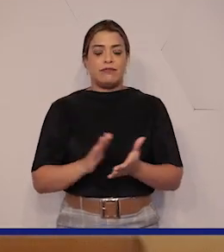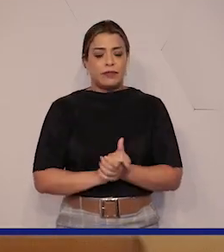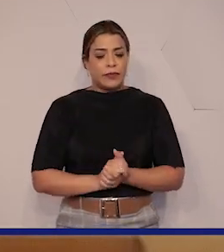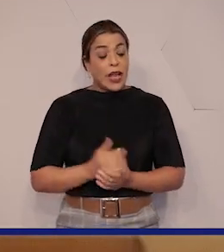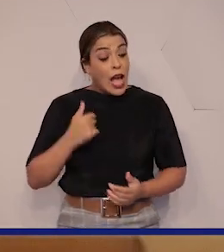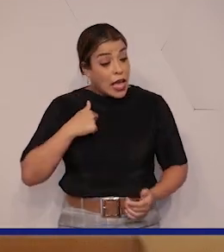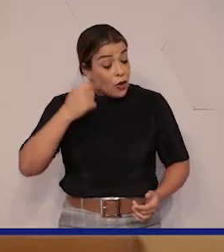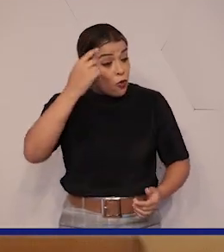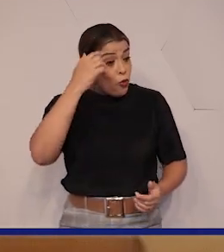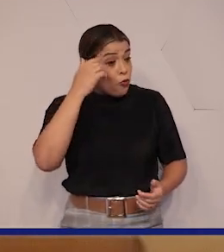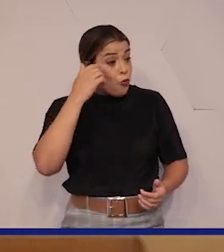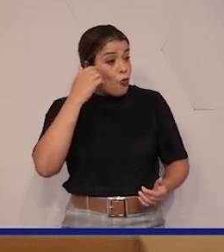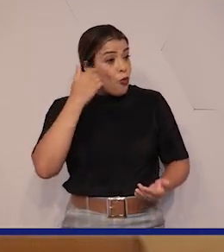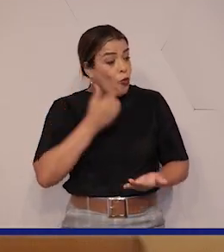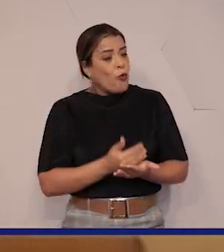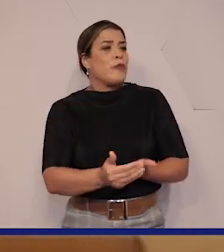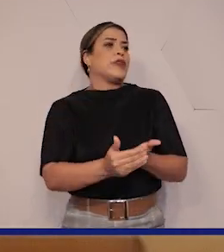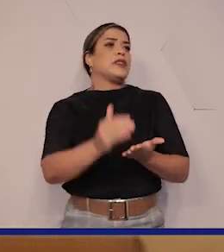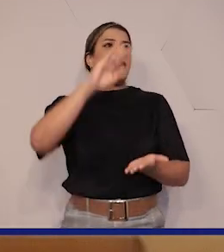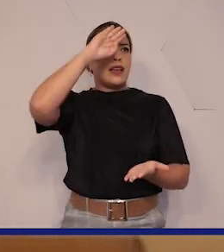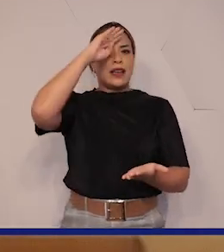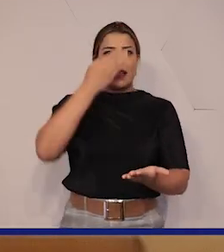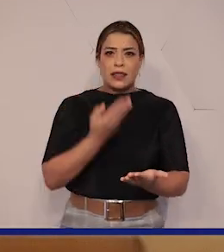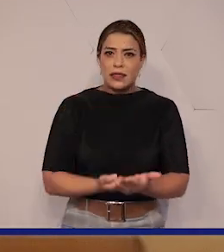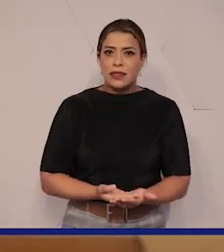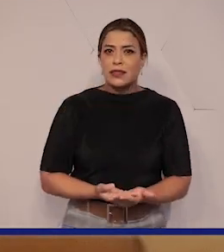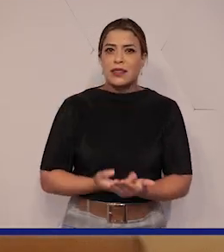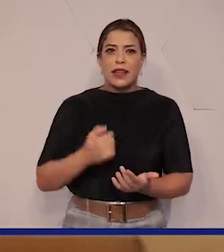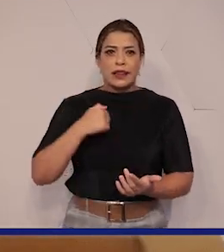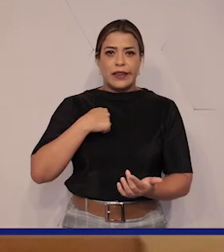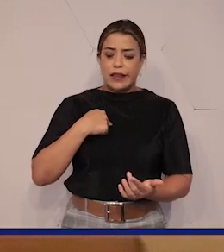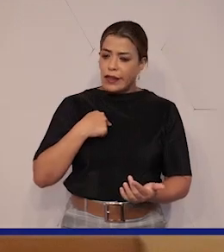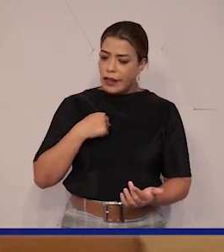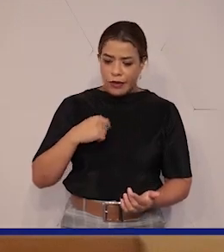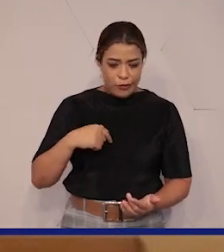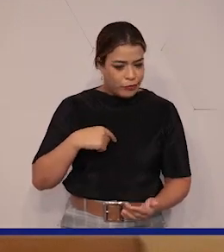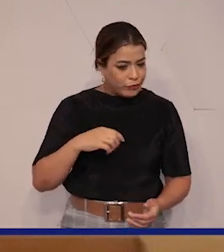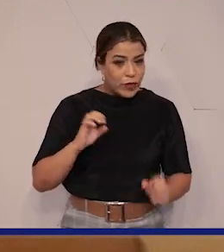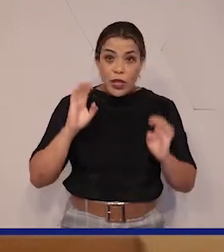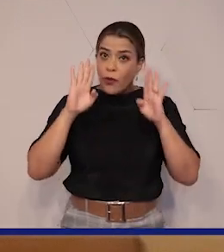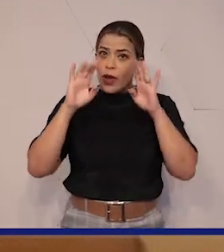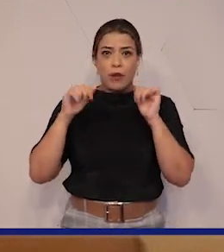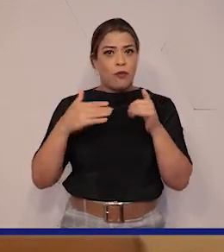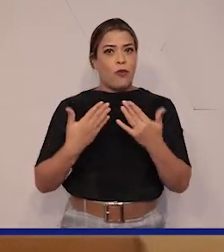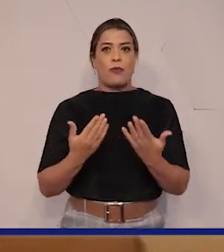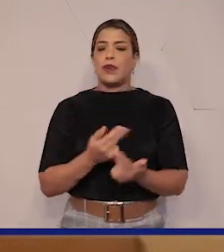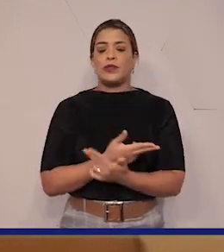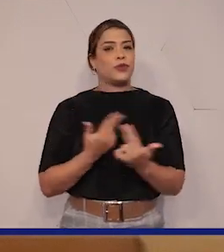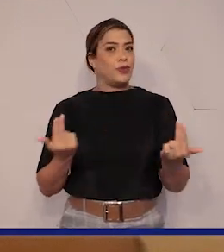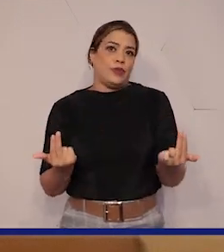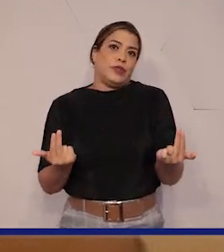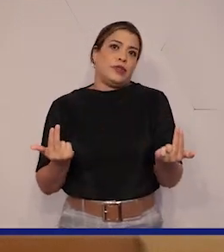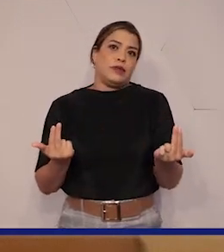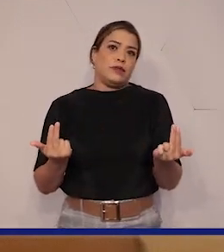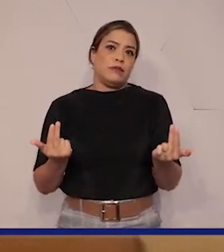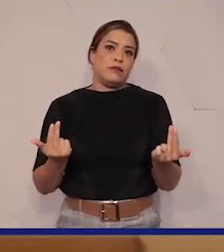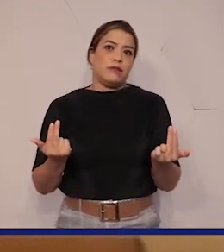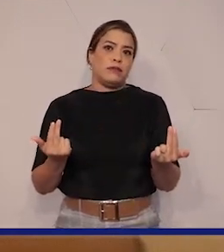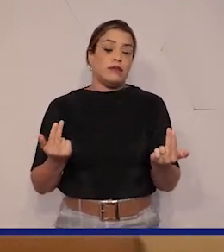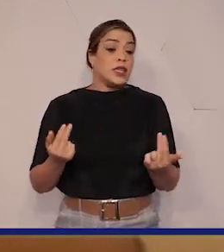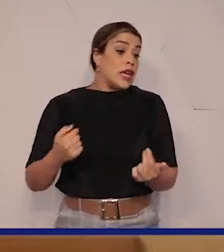a acreditar, criar, né, algumas crenças limitantes, né, digamos assim, de que eu não